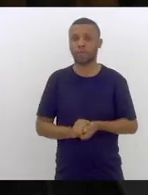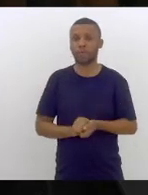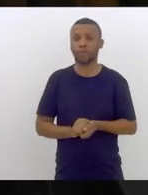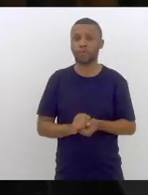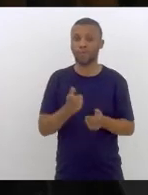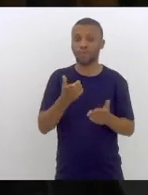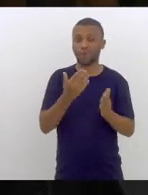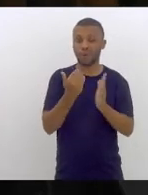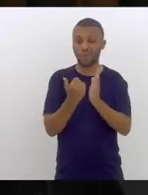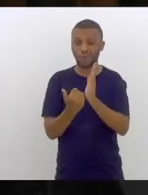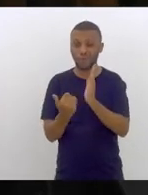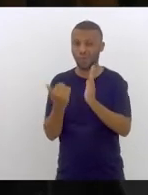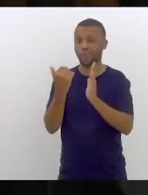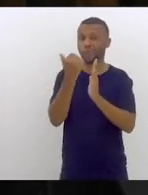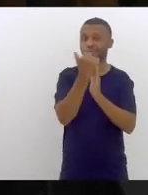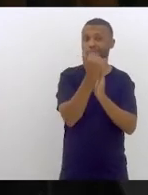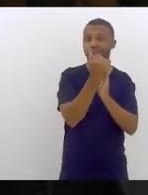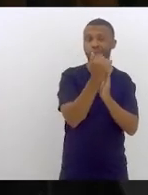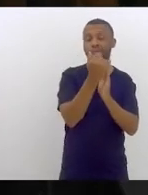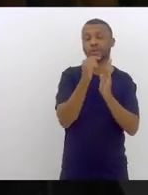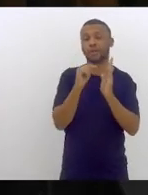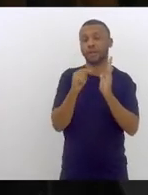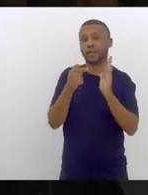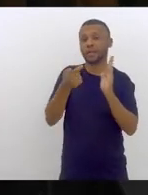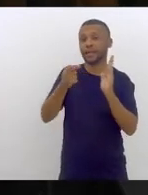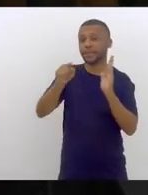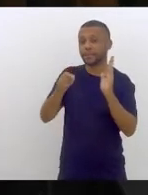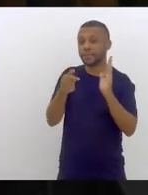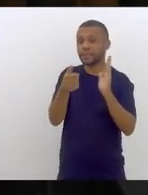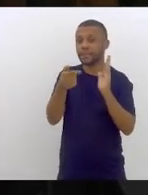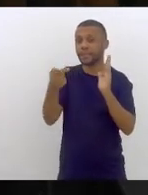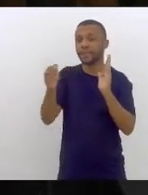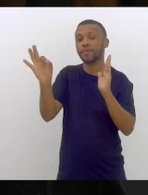superior a 7,17%